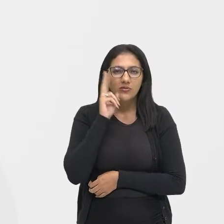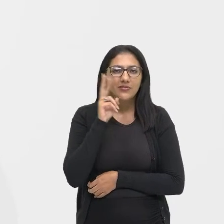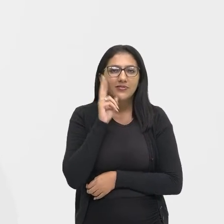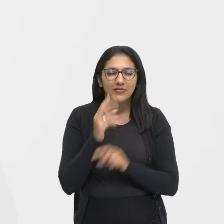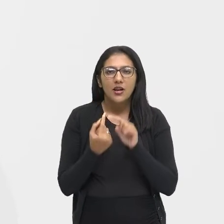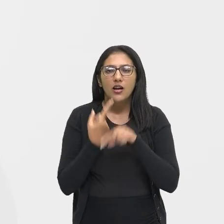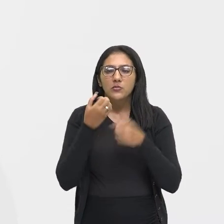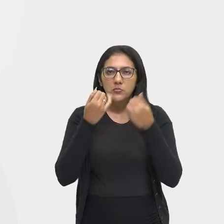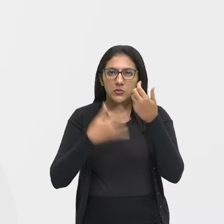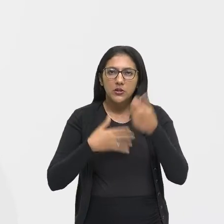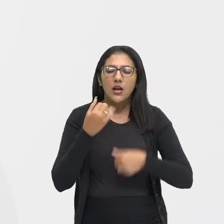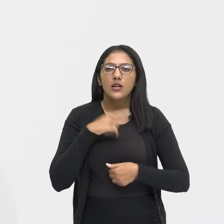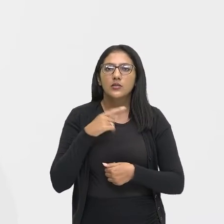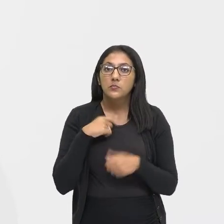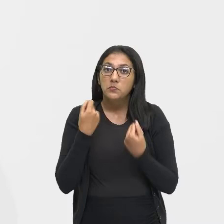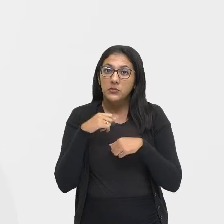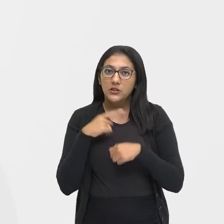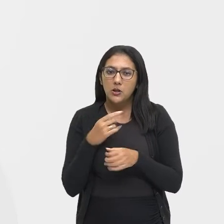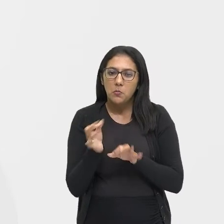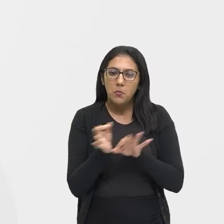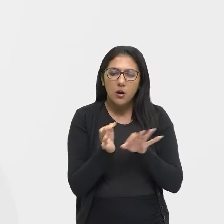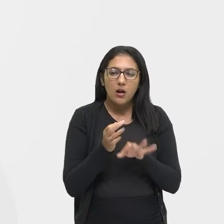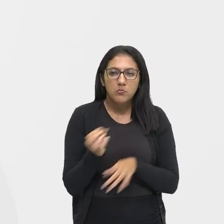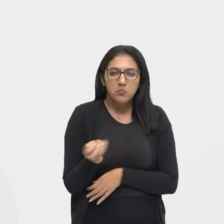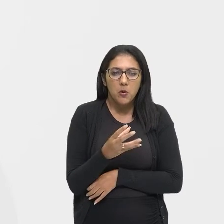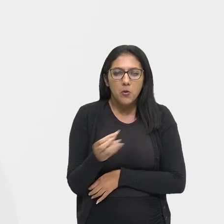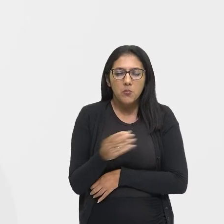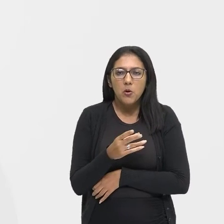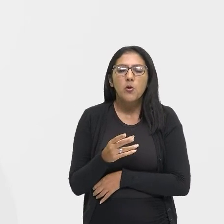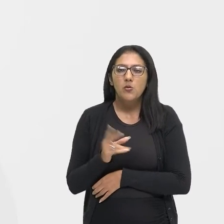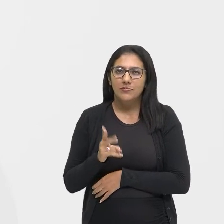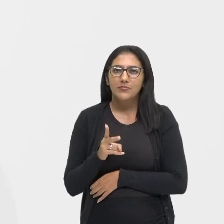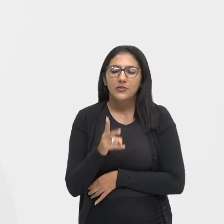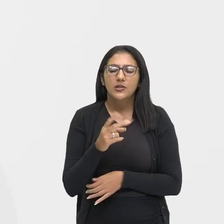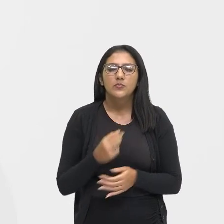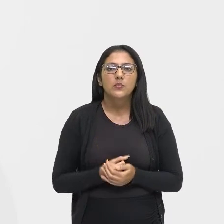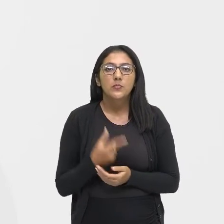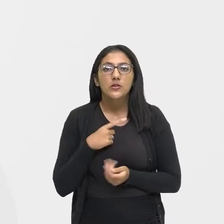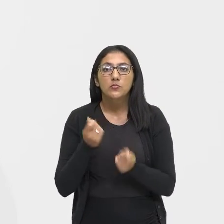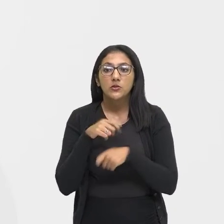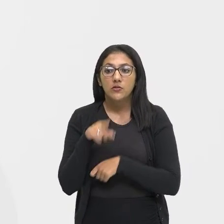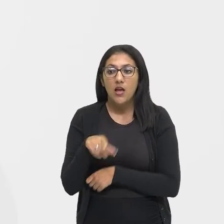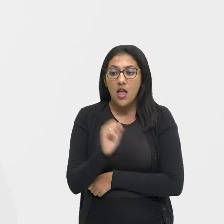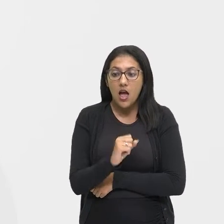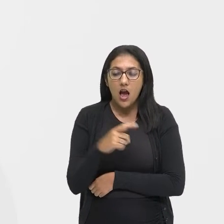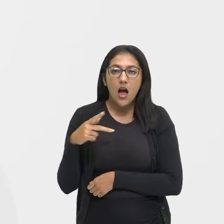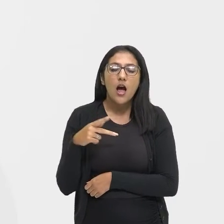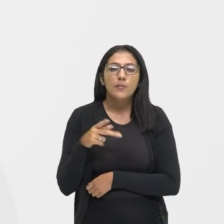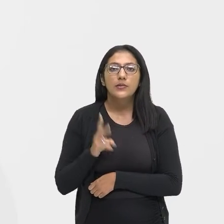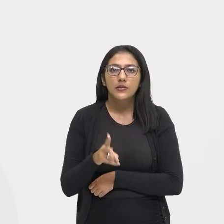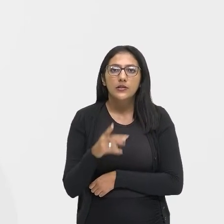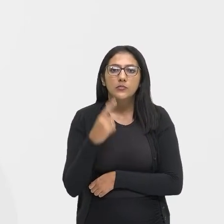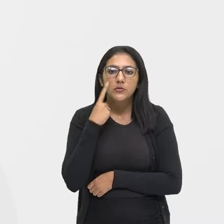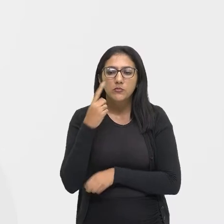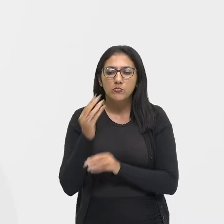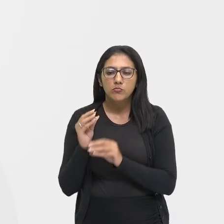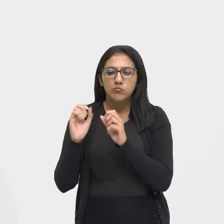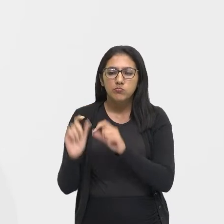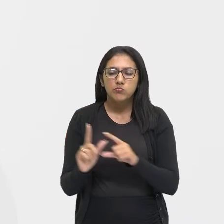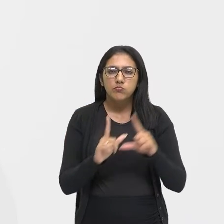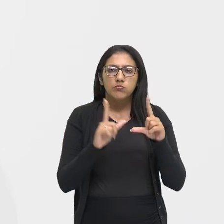operacional que você escolheu. Verificação de vírus e malware. Como que a gente faz isso?